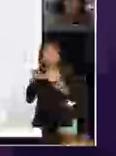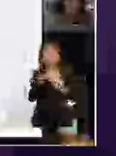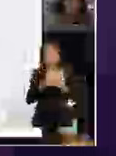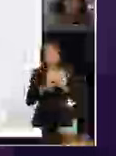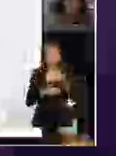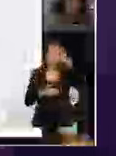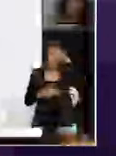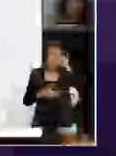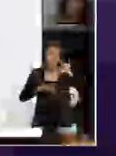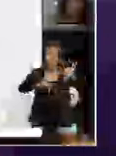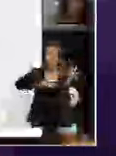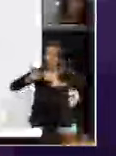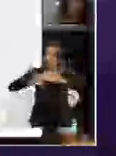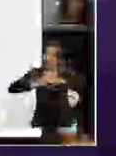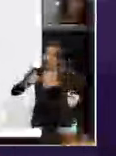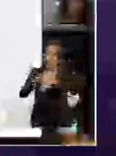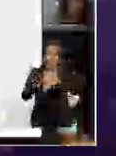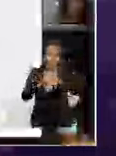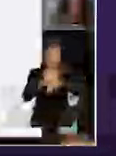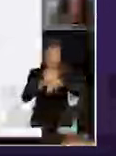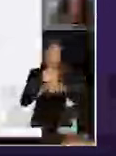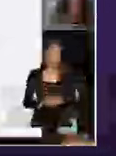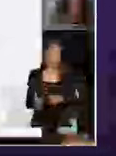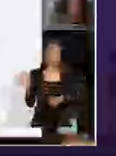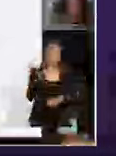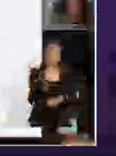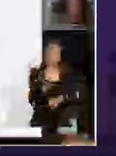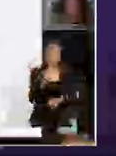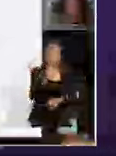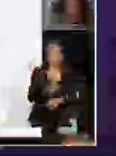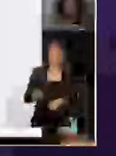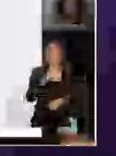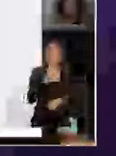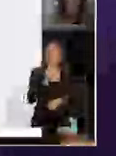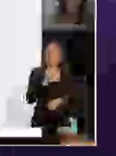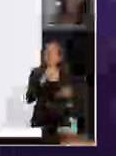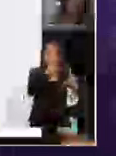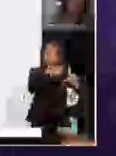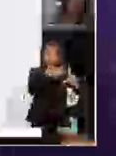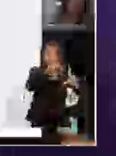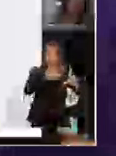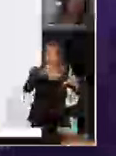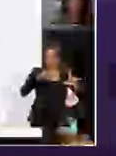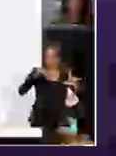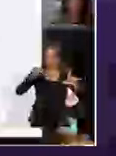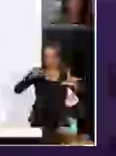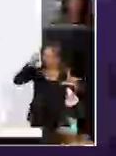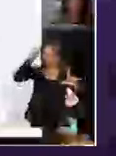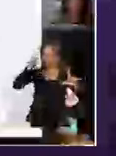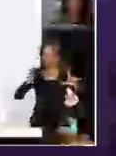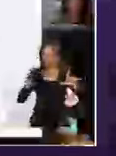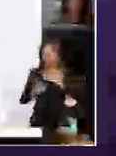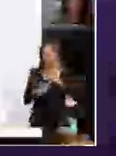da transmissibilidade da doença. E em relação à linha vermelha, há uma linha mostrando